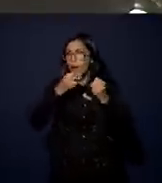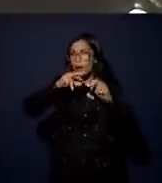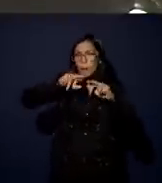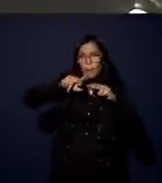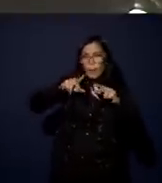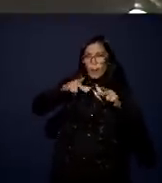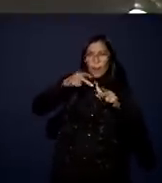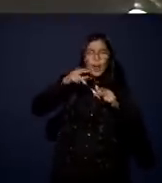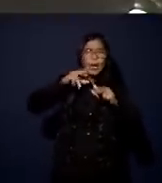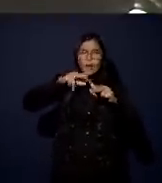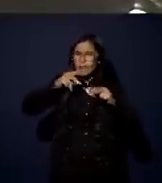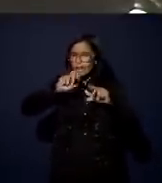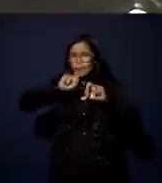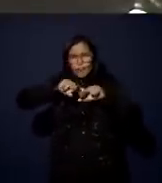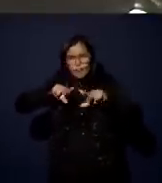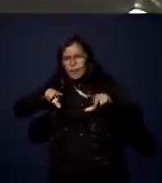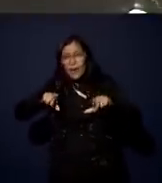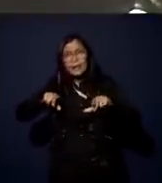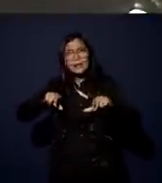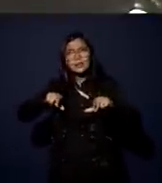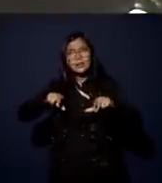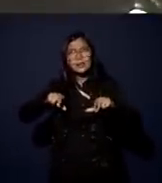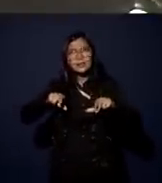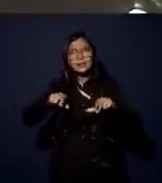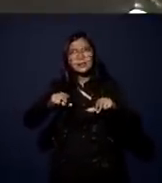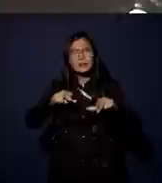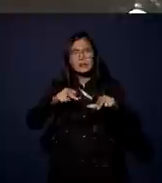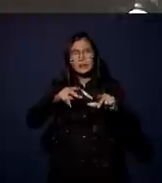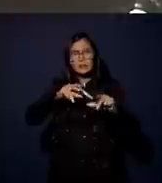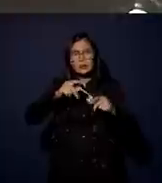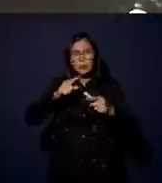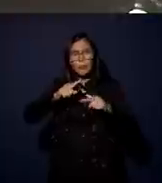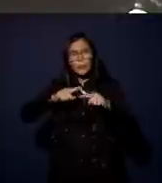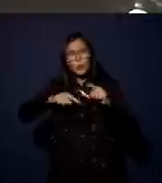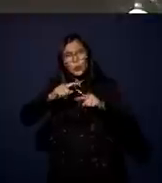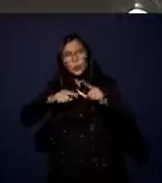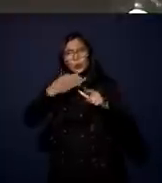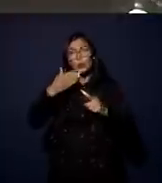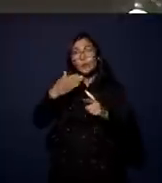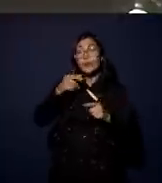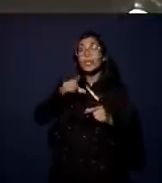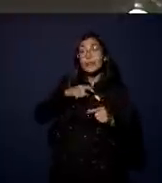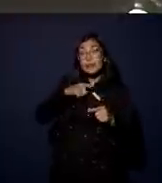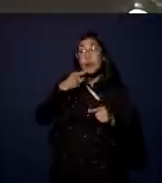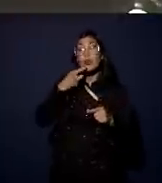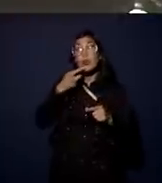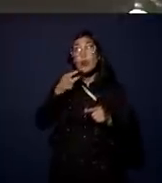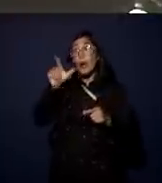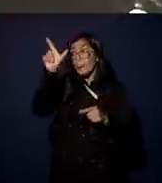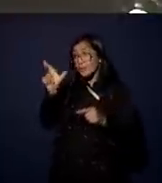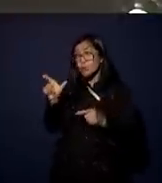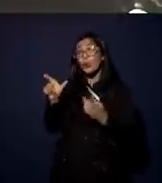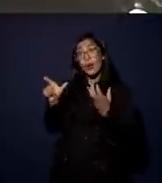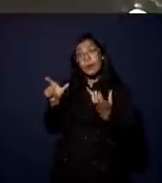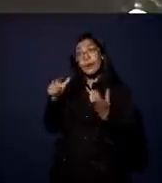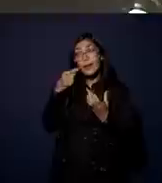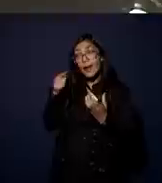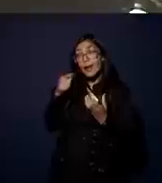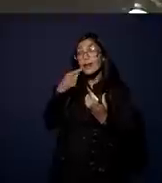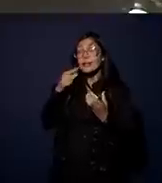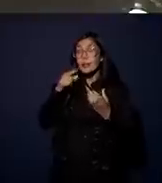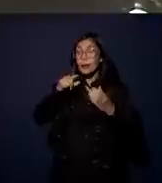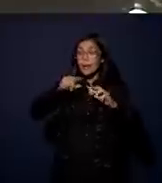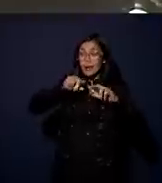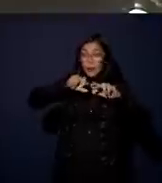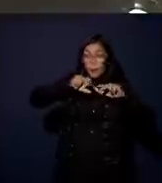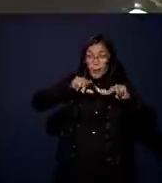mas tá acontecendo Então a gente acha que a gente estende o nível de serviço do Consumidor e a gente também dá um like